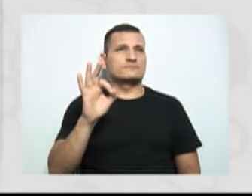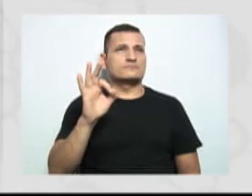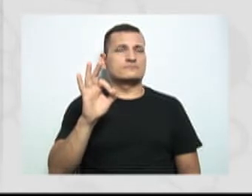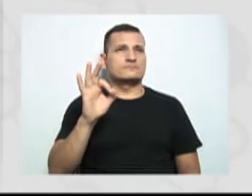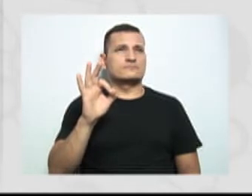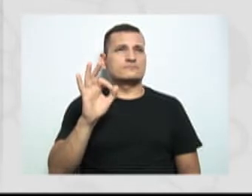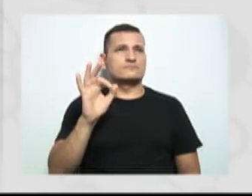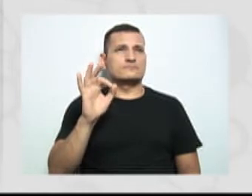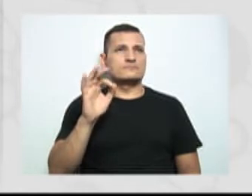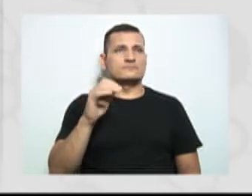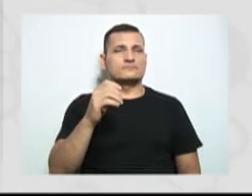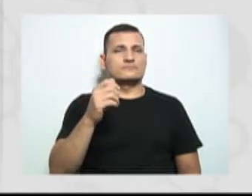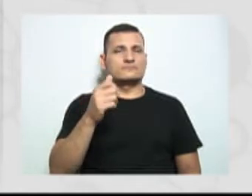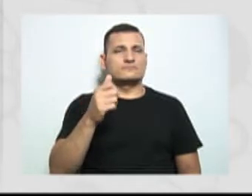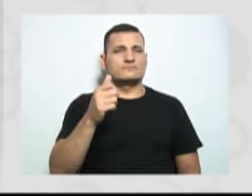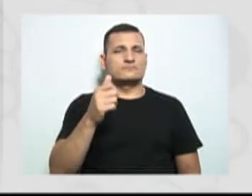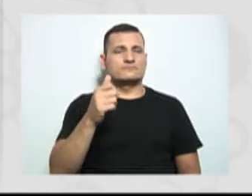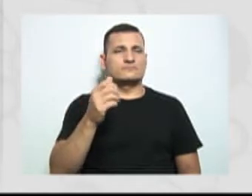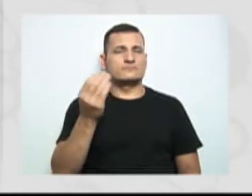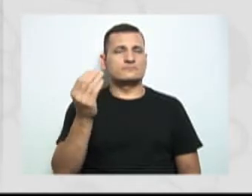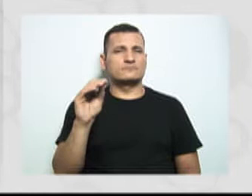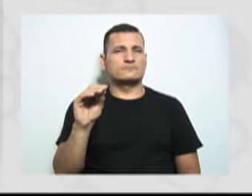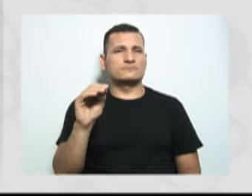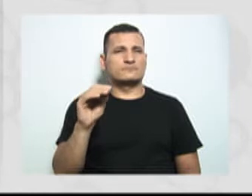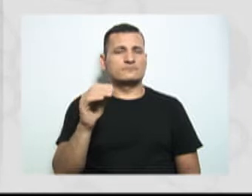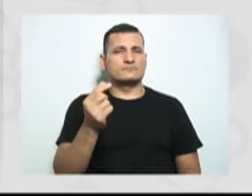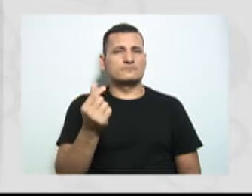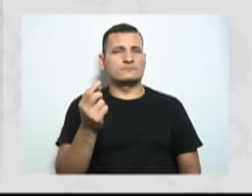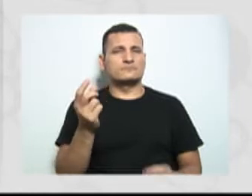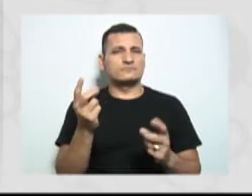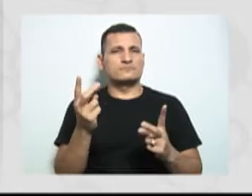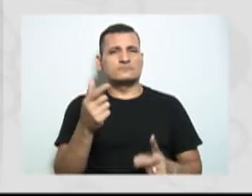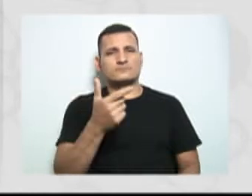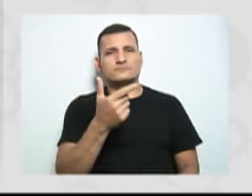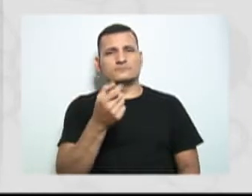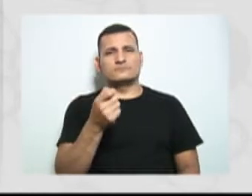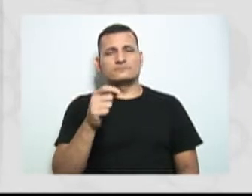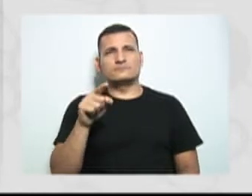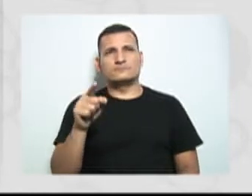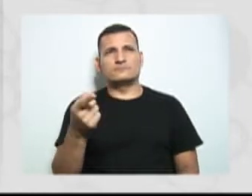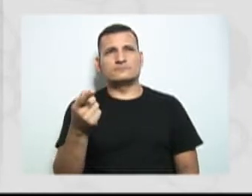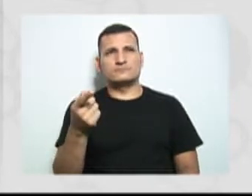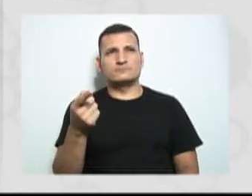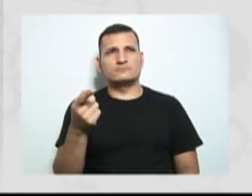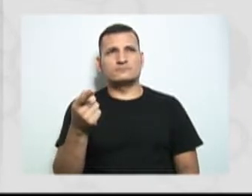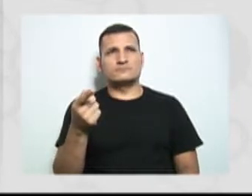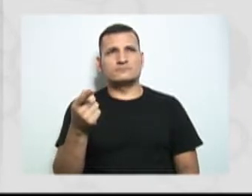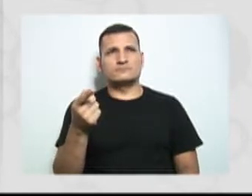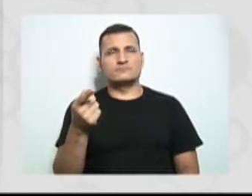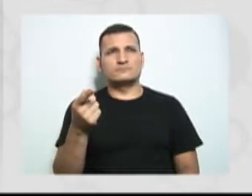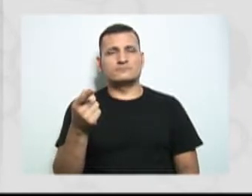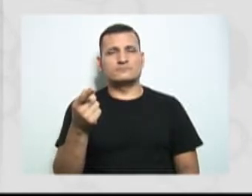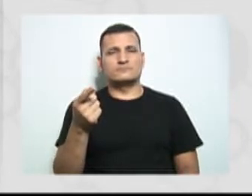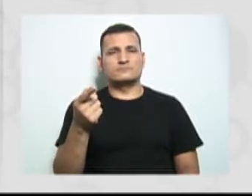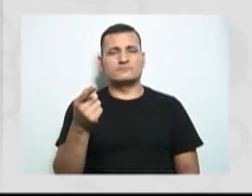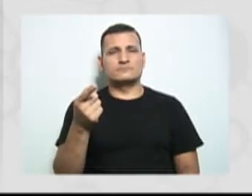foi 12 mil, vamos colocar aqui o preço de venda 20 mil, os custos variáveis